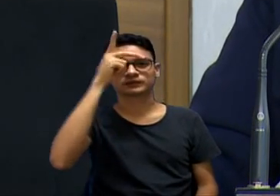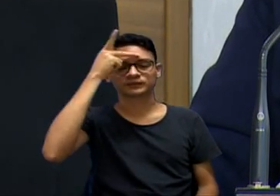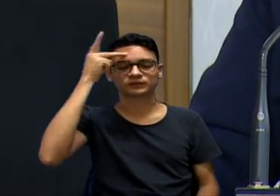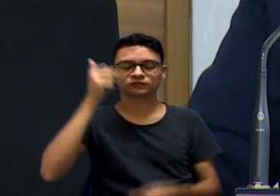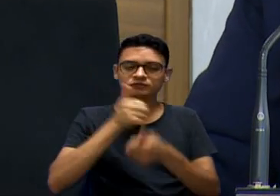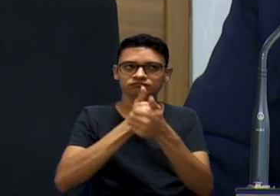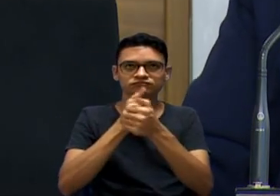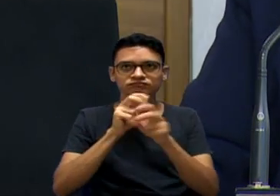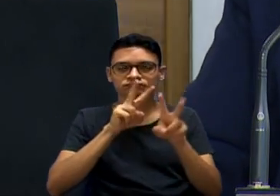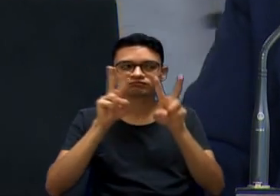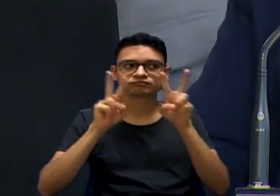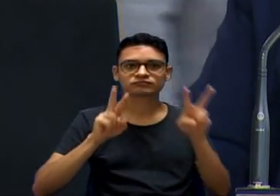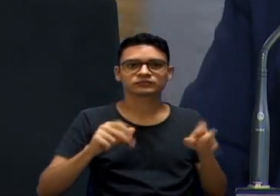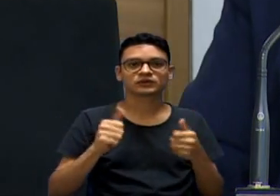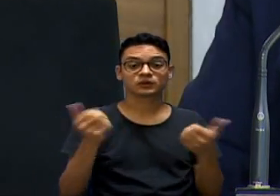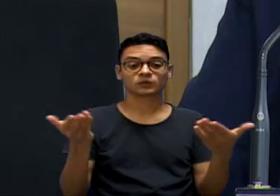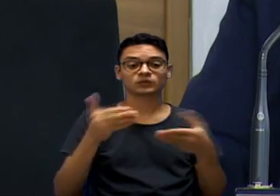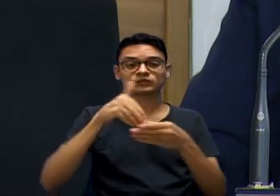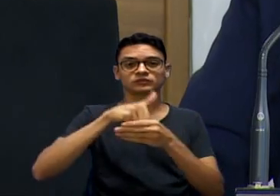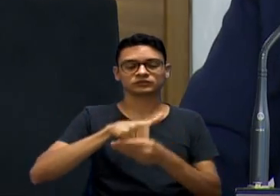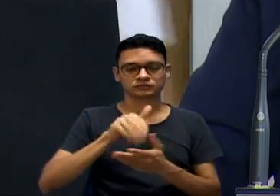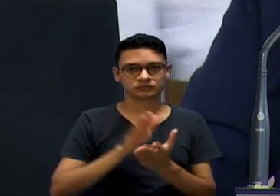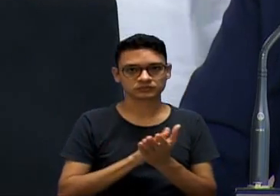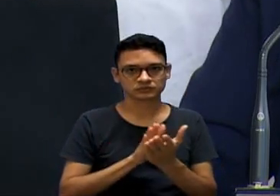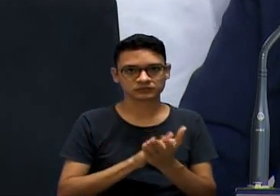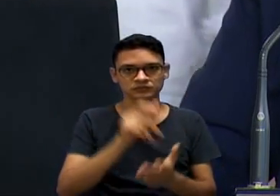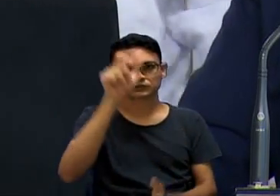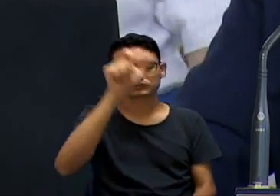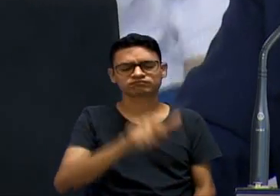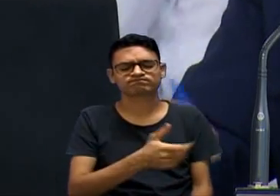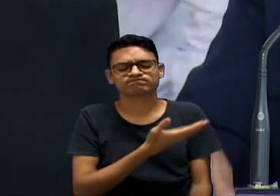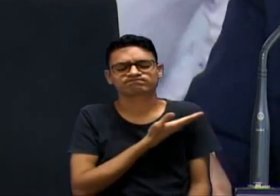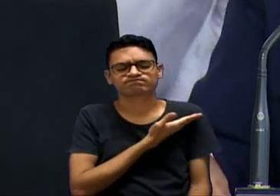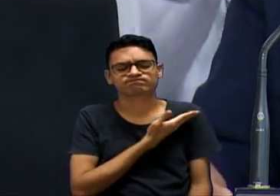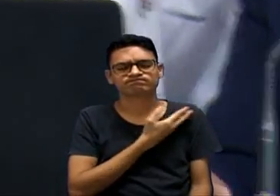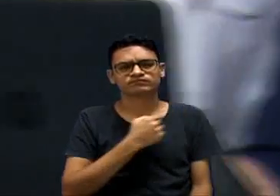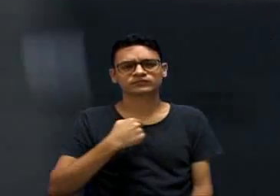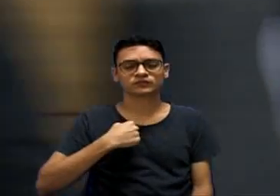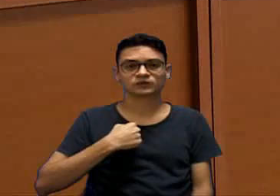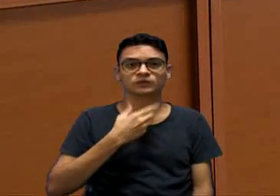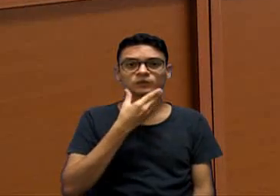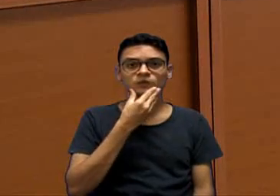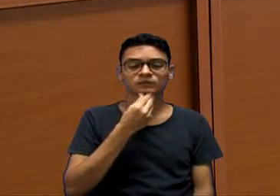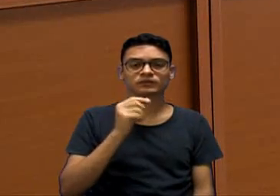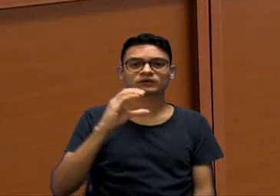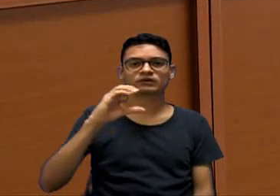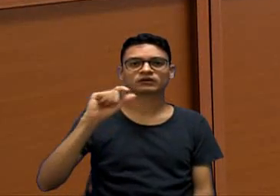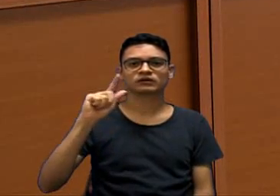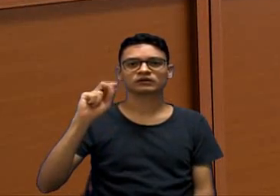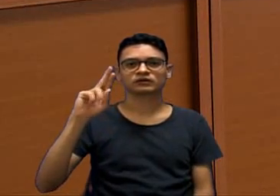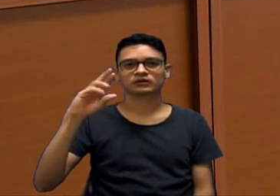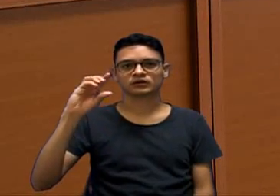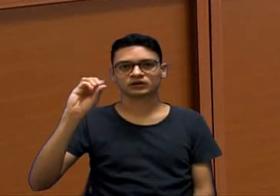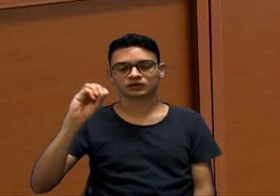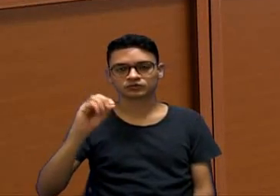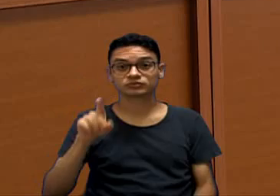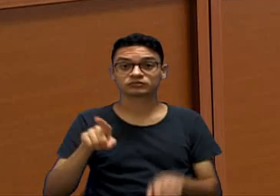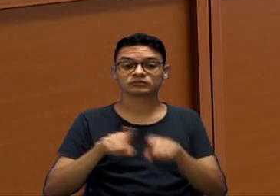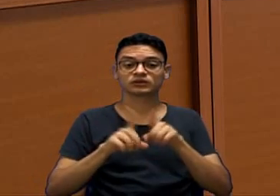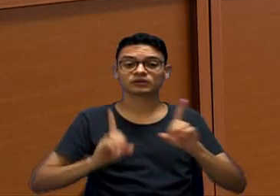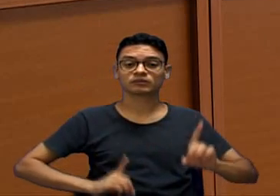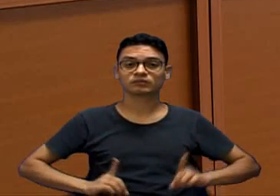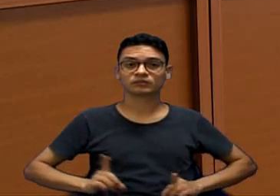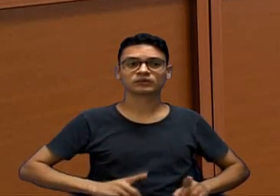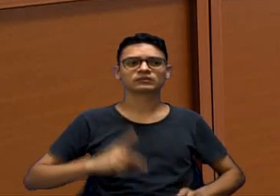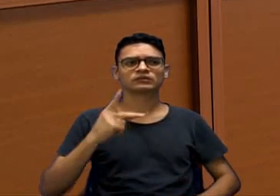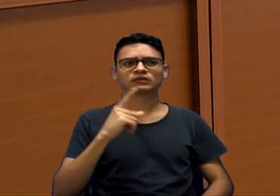assistem. Hoje o meu voto é de congratulações aí para um amigo meu, o Cláudio Robles, acho que o primo dele também está aí, nosso Luiz